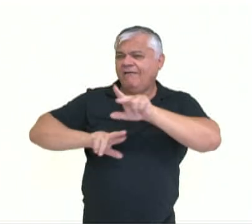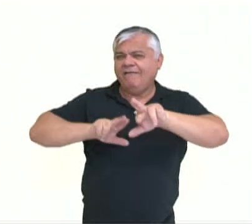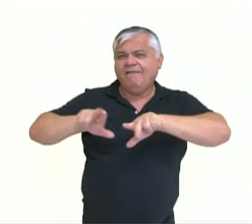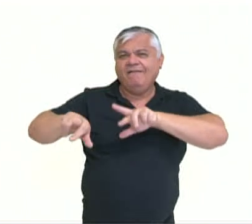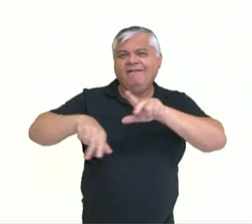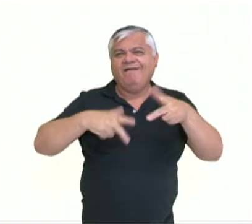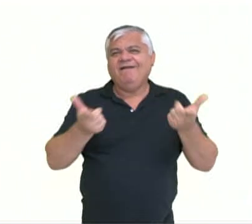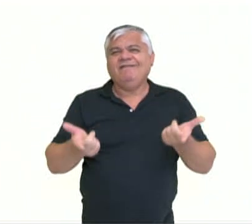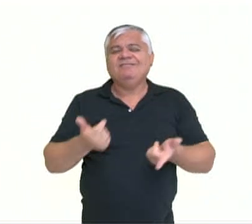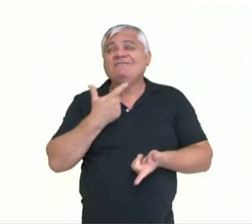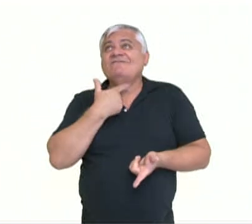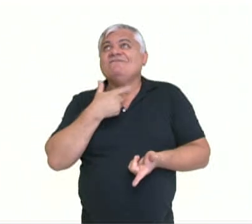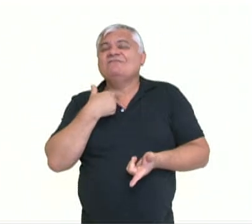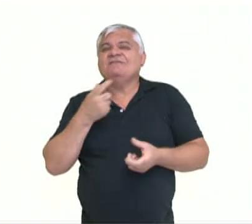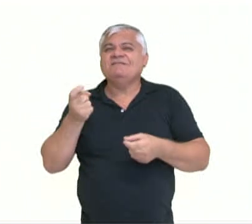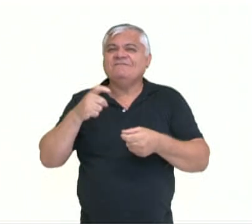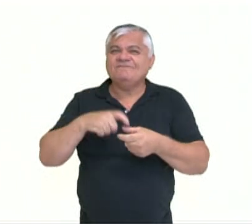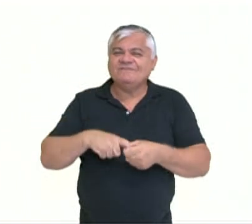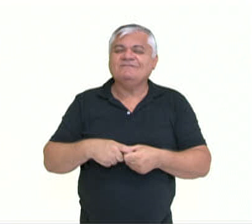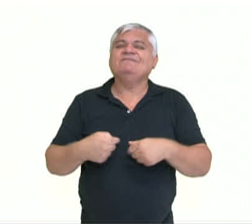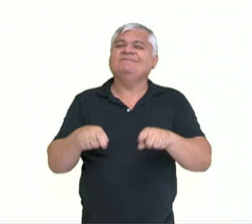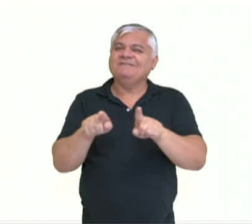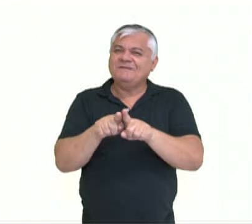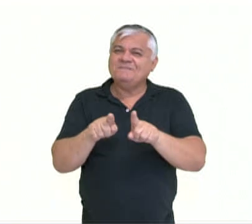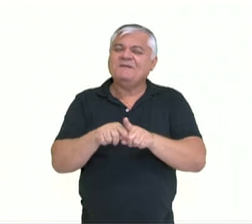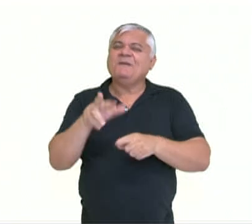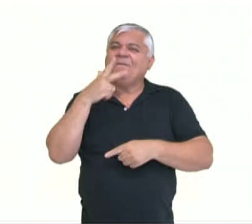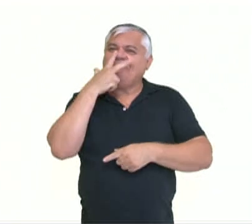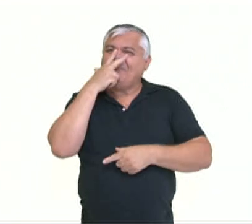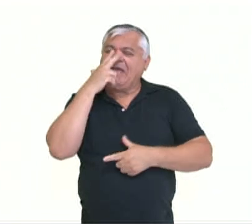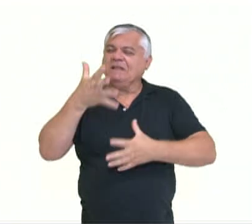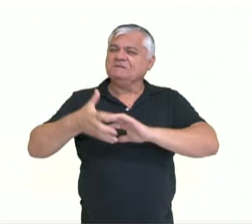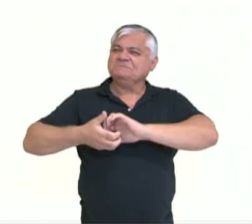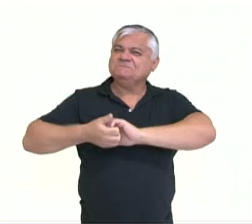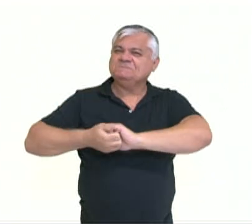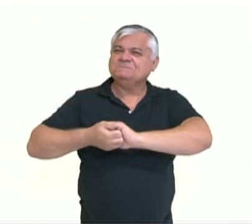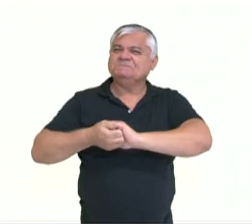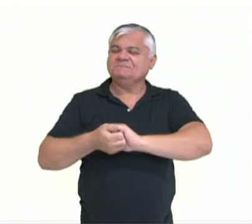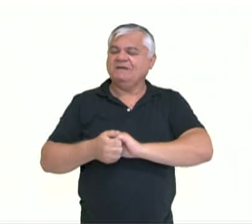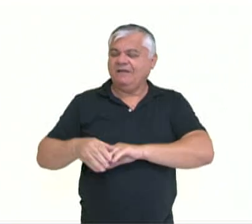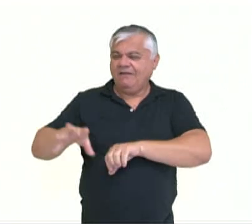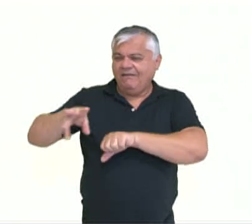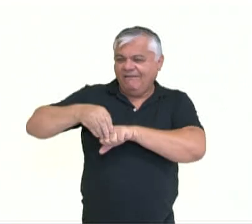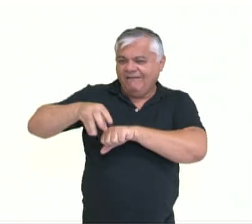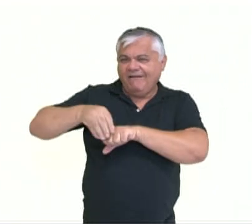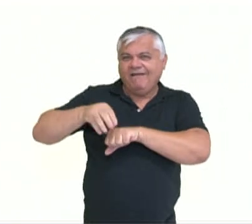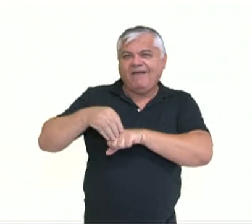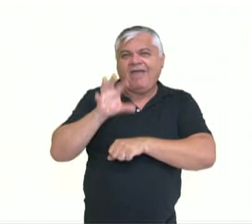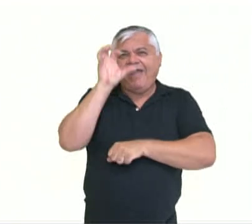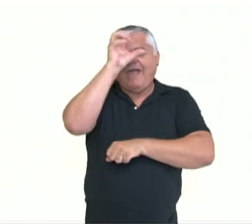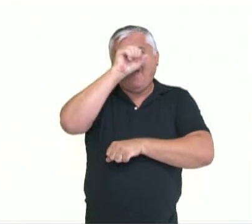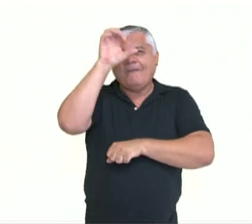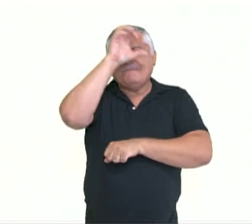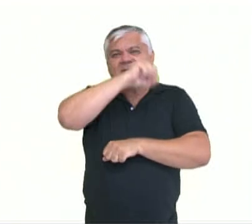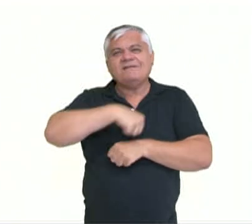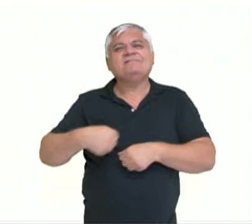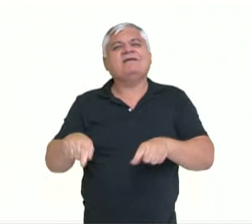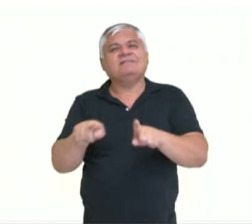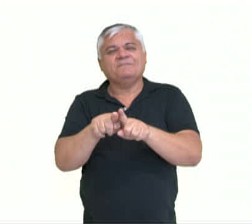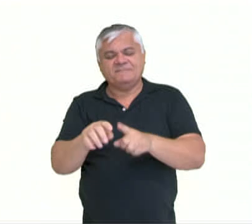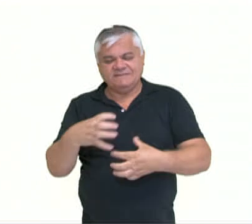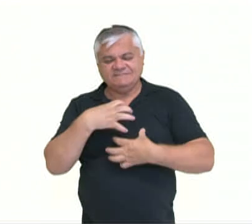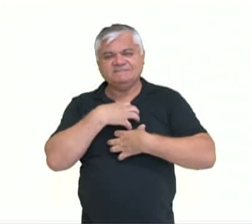empezar. Empezar extendiendo la mano, aprendiendo del fuerte, es